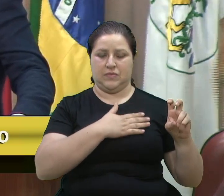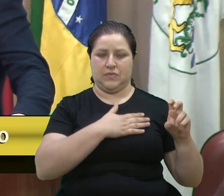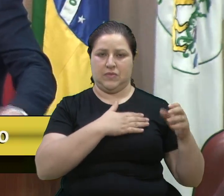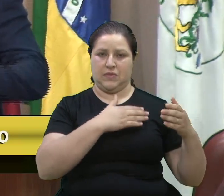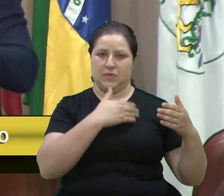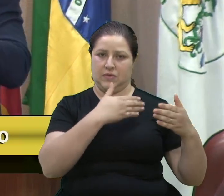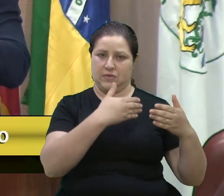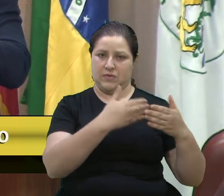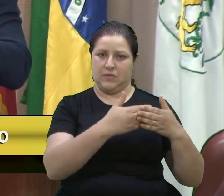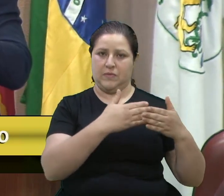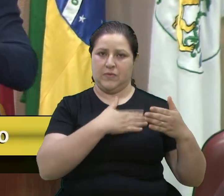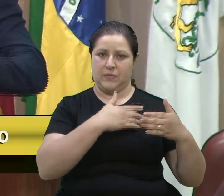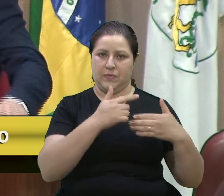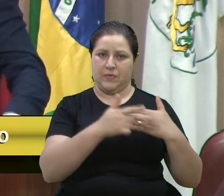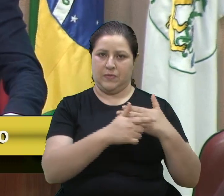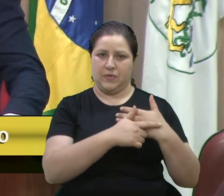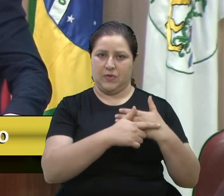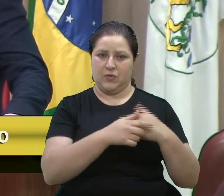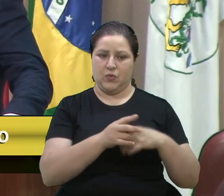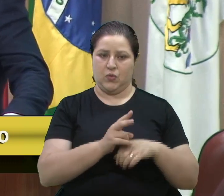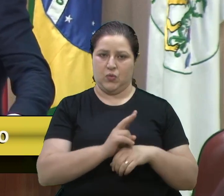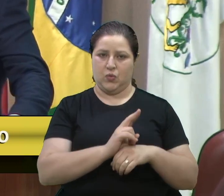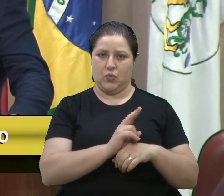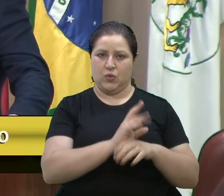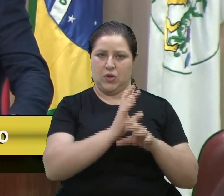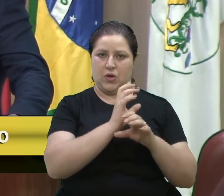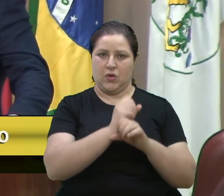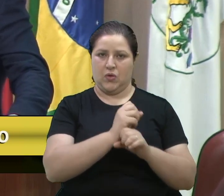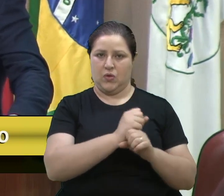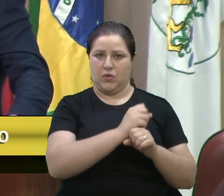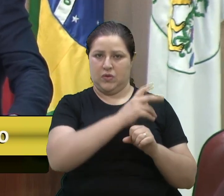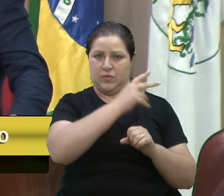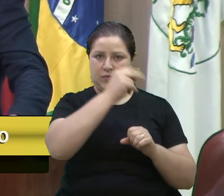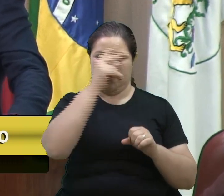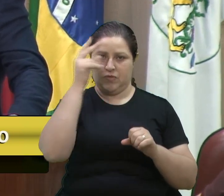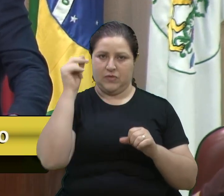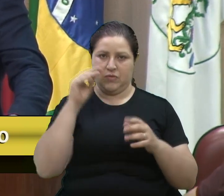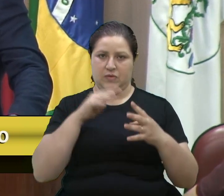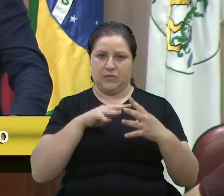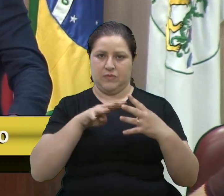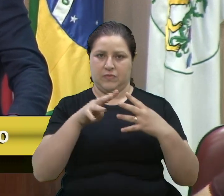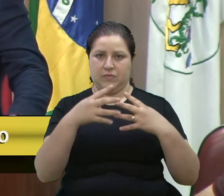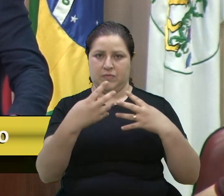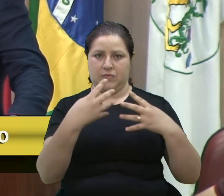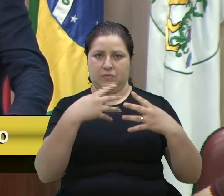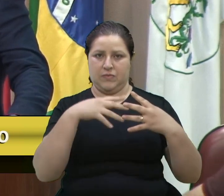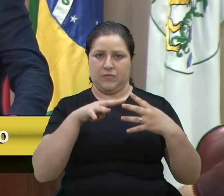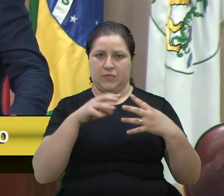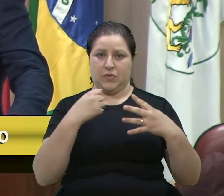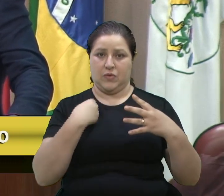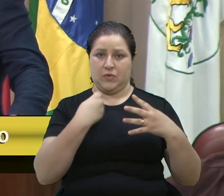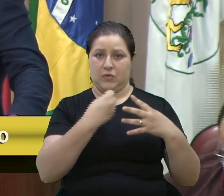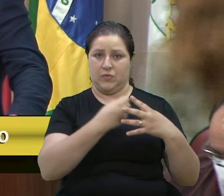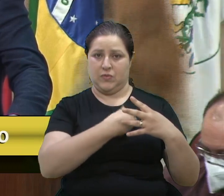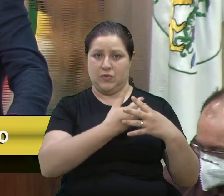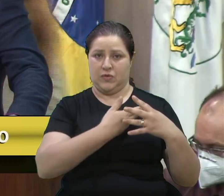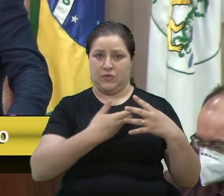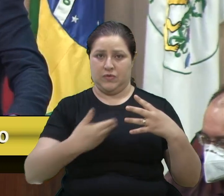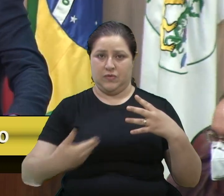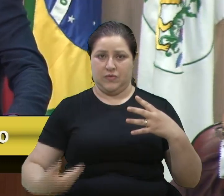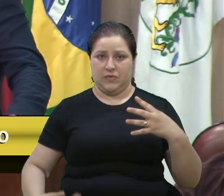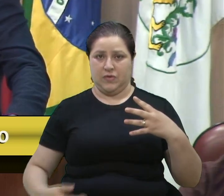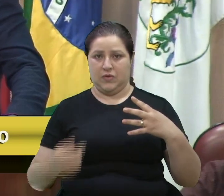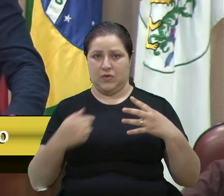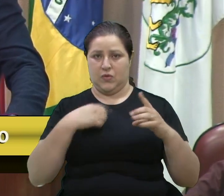fiscalizar as contas da prefeitura e a transparência nos números públicos, eu me deparei com